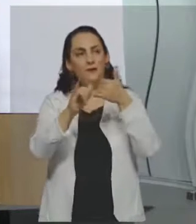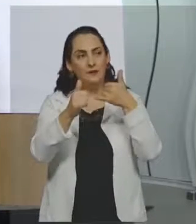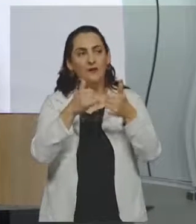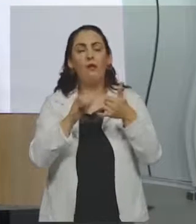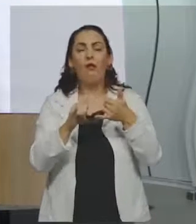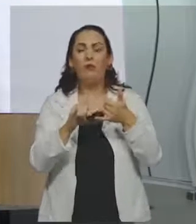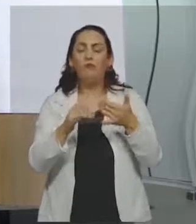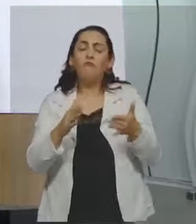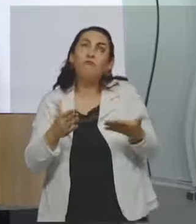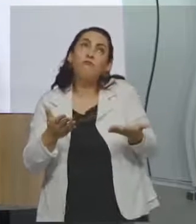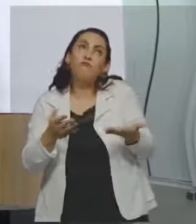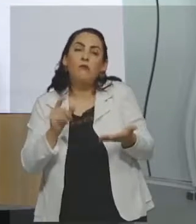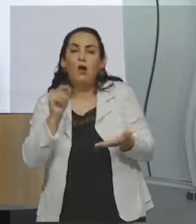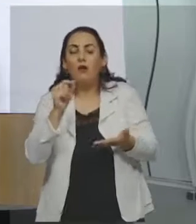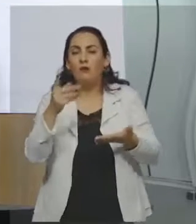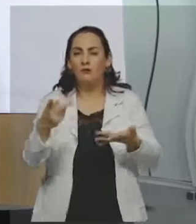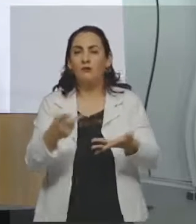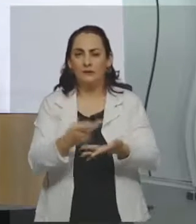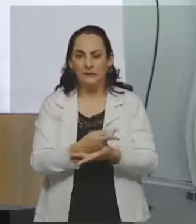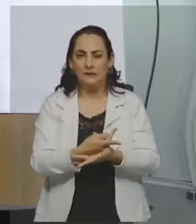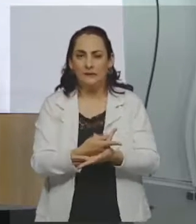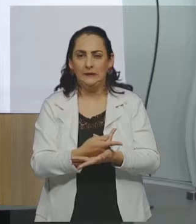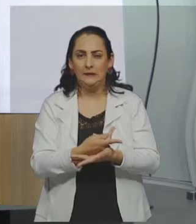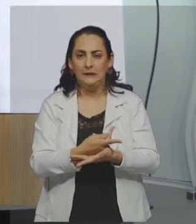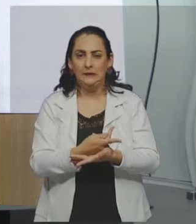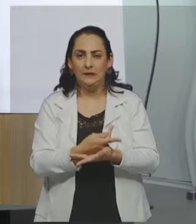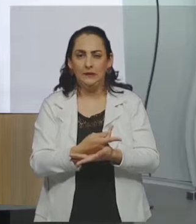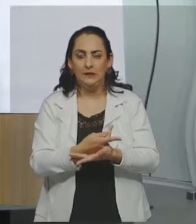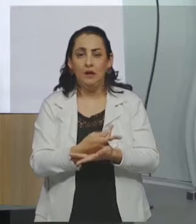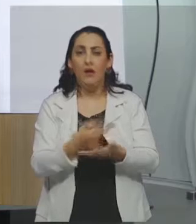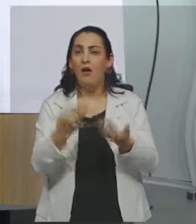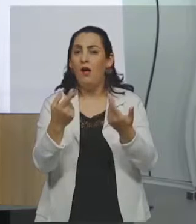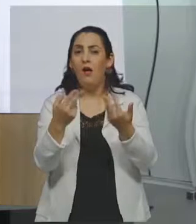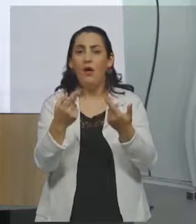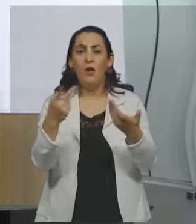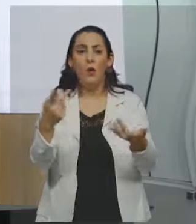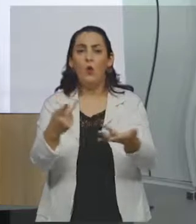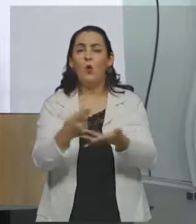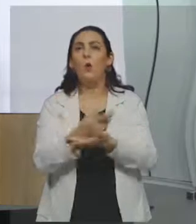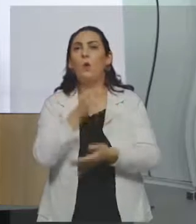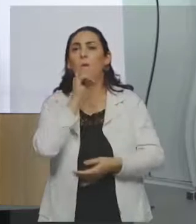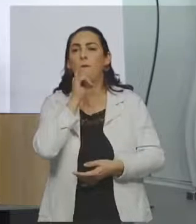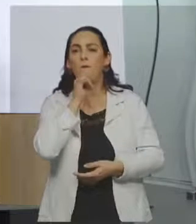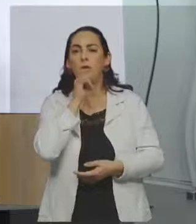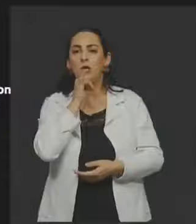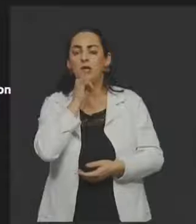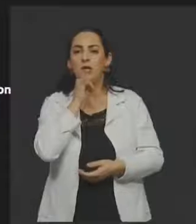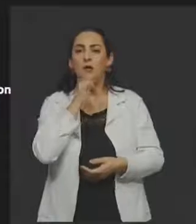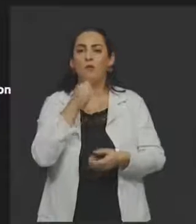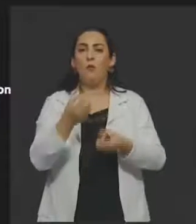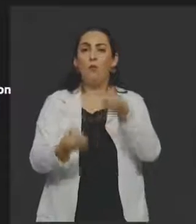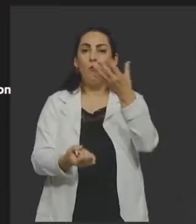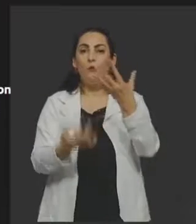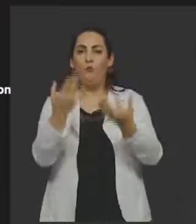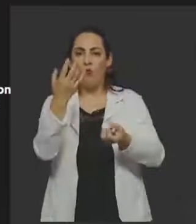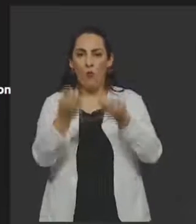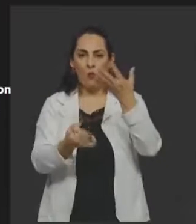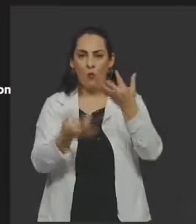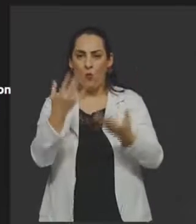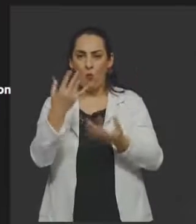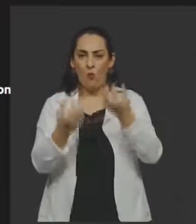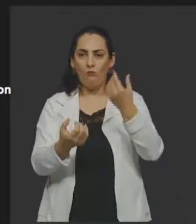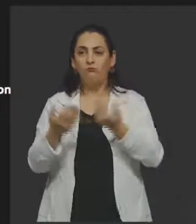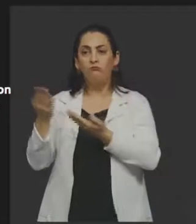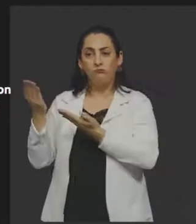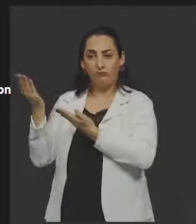acontece, né? É justamente isso que acontece com os fogos de artifício, com as luzes de neon.